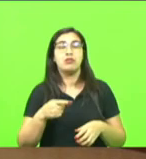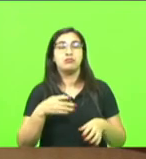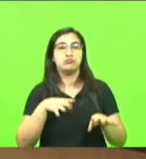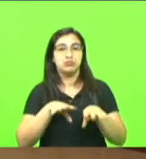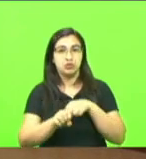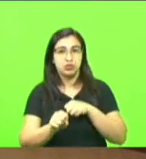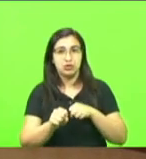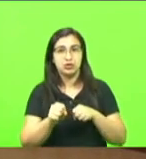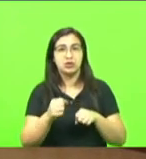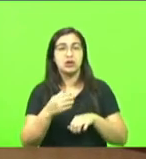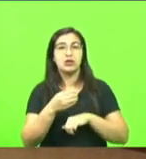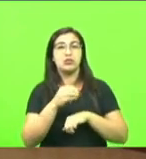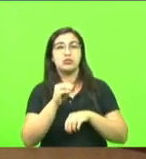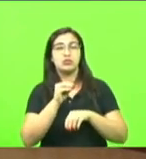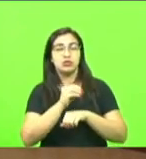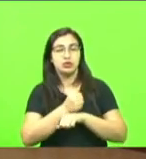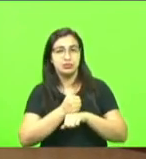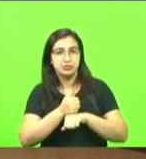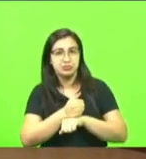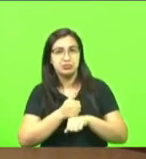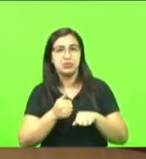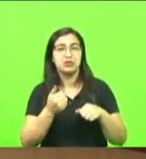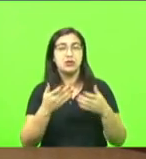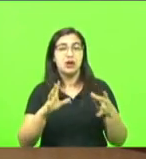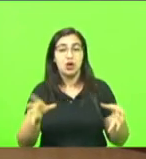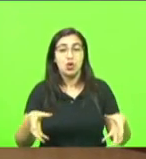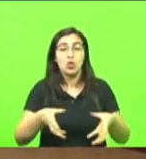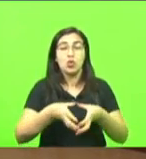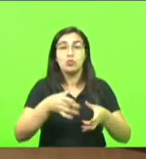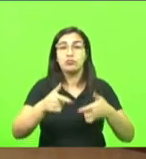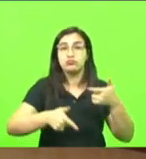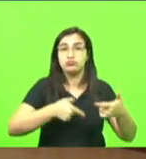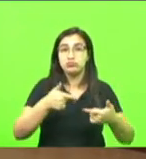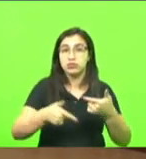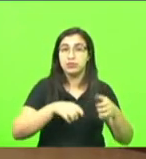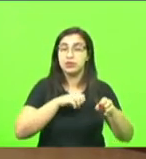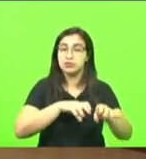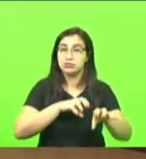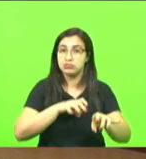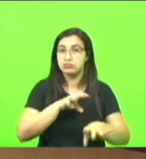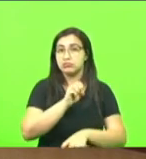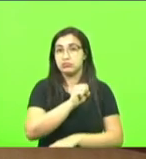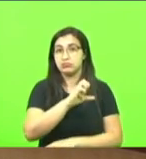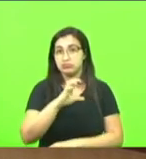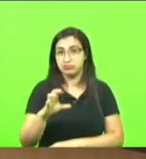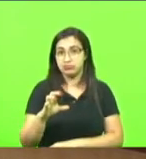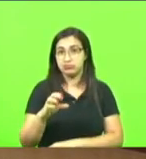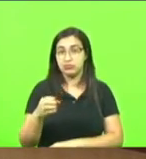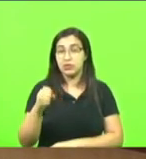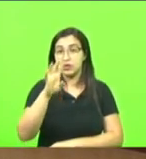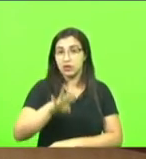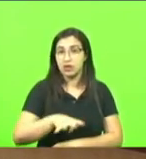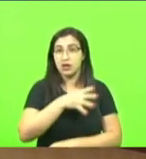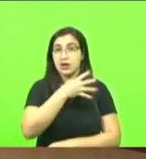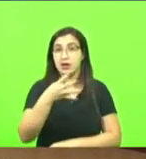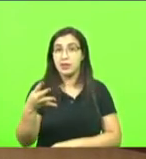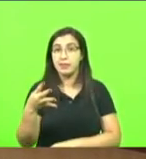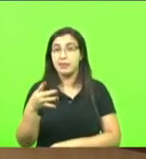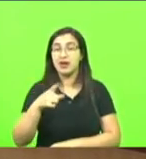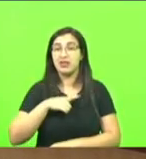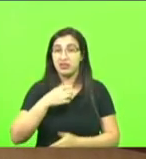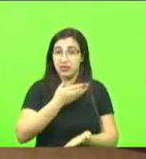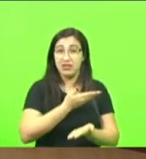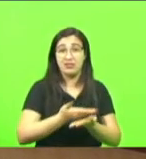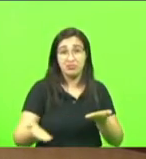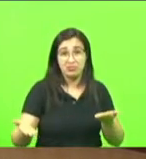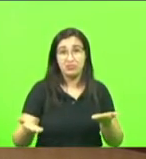a especialização, que são o grande conjunto de trabalhadores na educação de Santa Catarina, a nova tabela é composta por perdas reais no